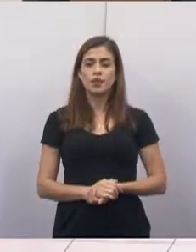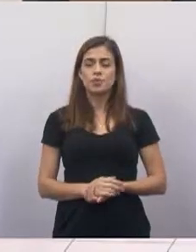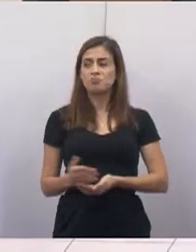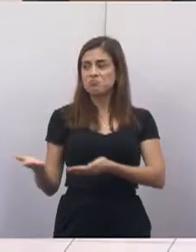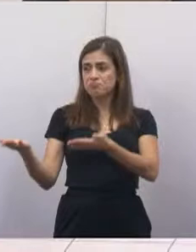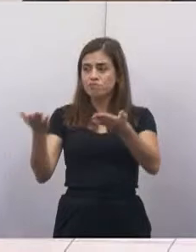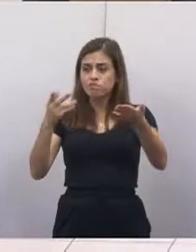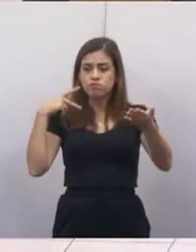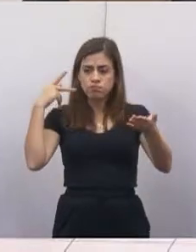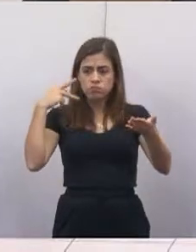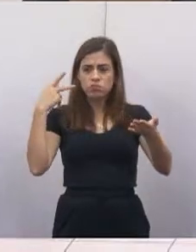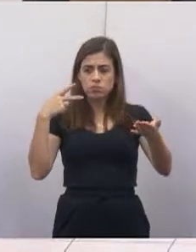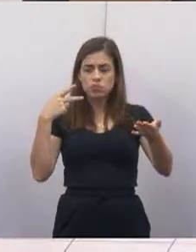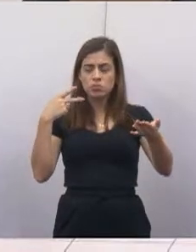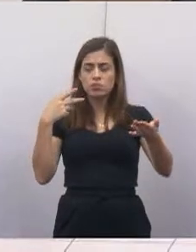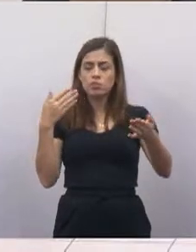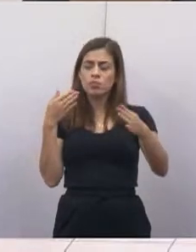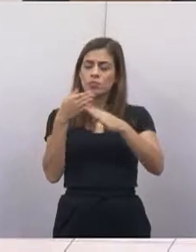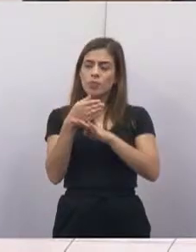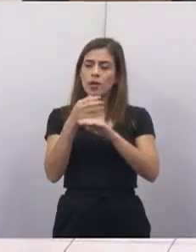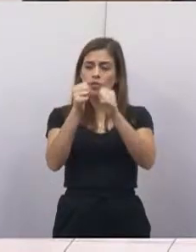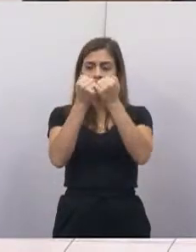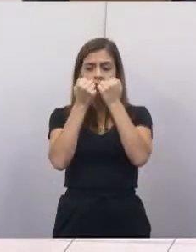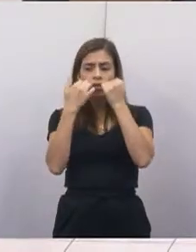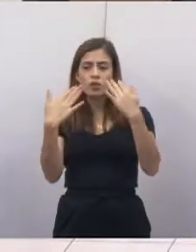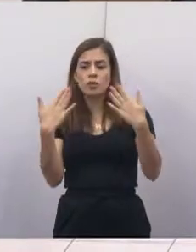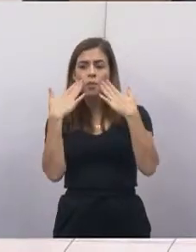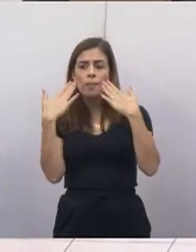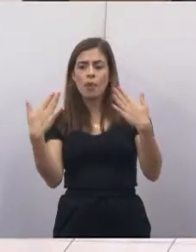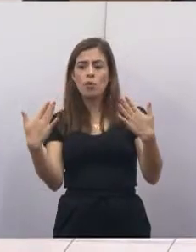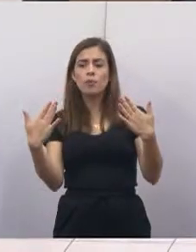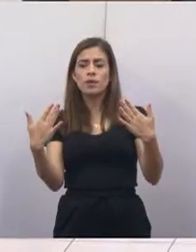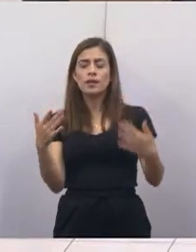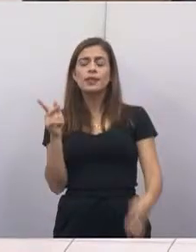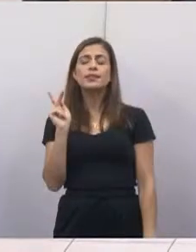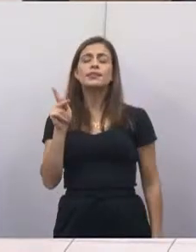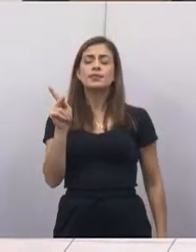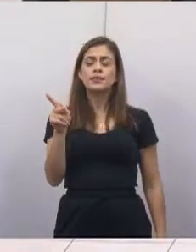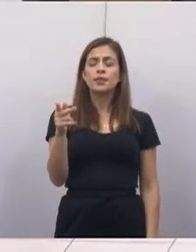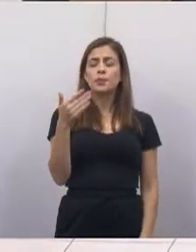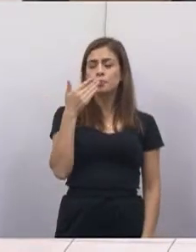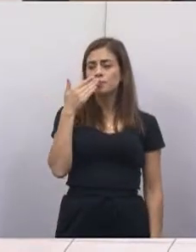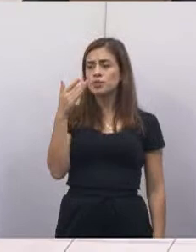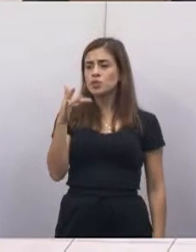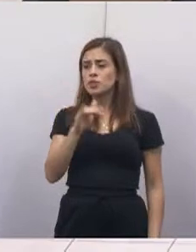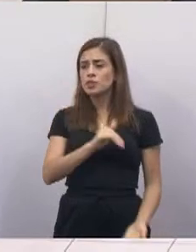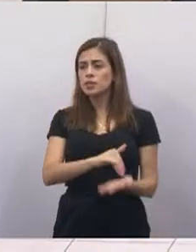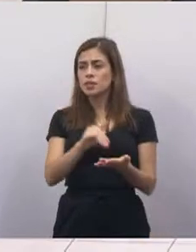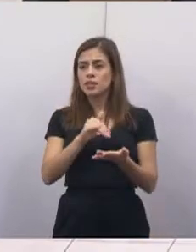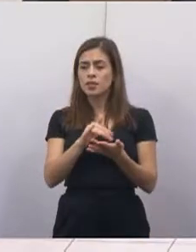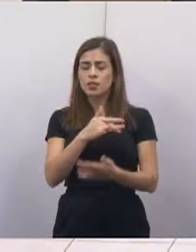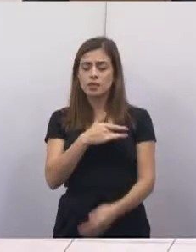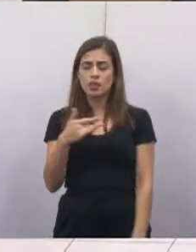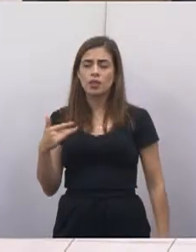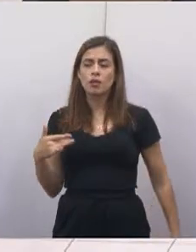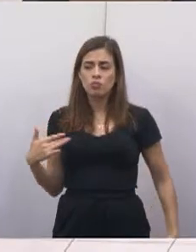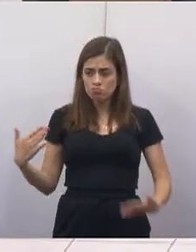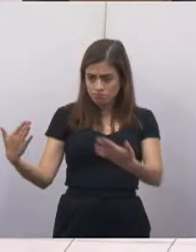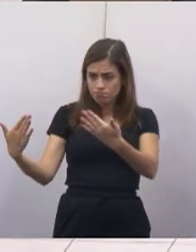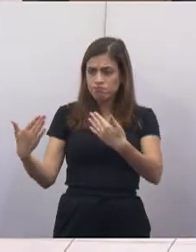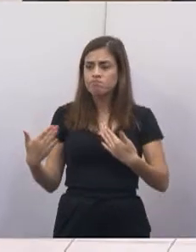vereadores estavam aqui na audiência pública e sempre quando solicitamos, a secretária de saúde nos atende,